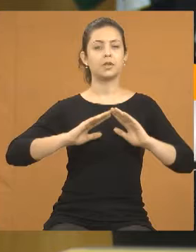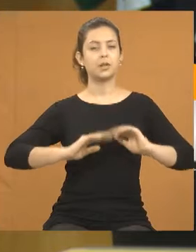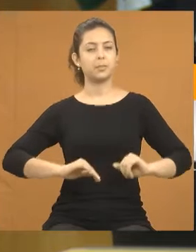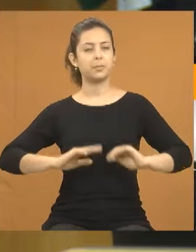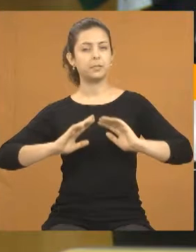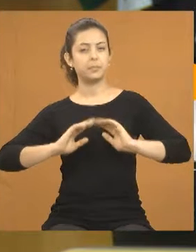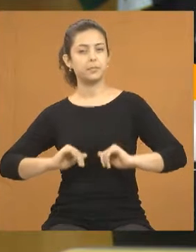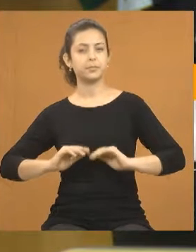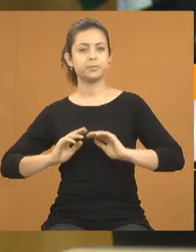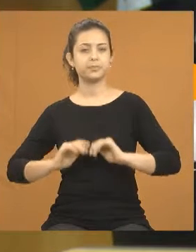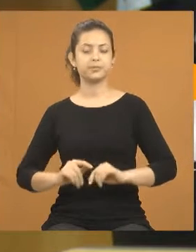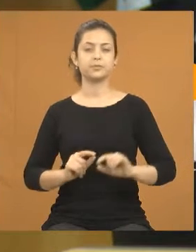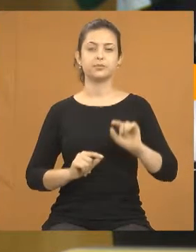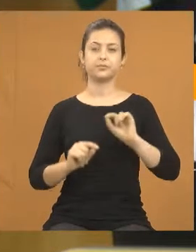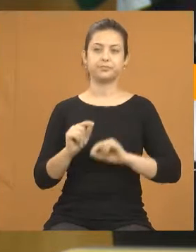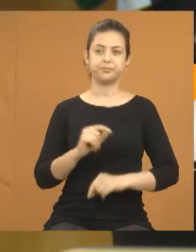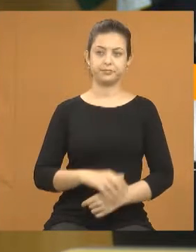grande,